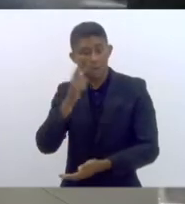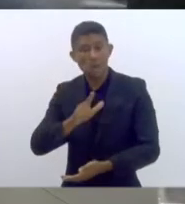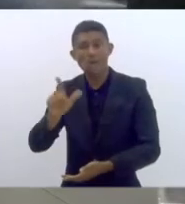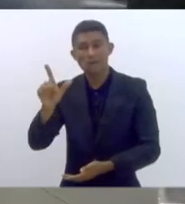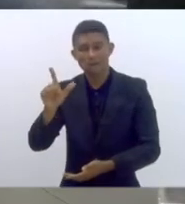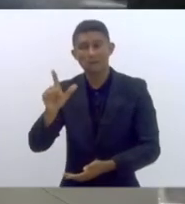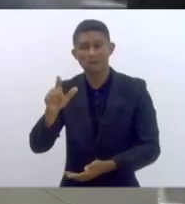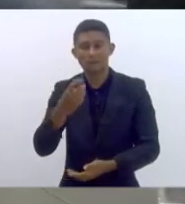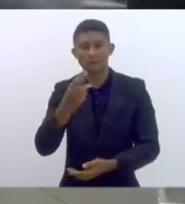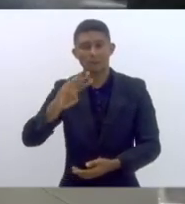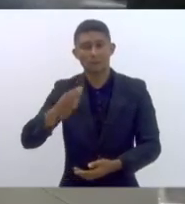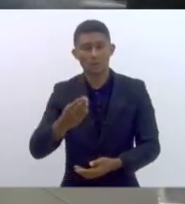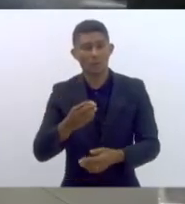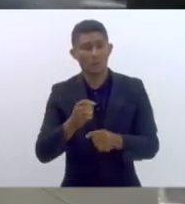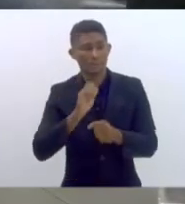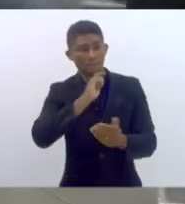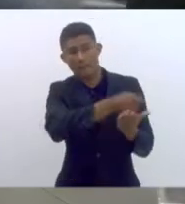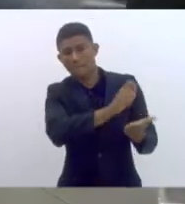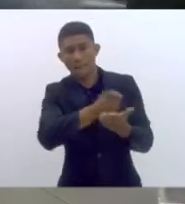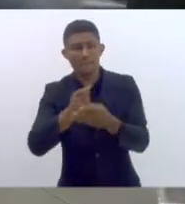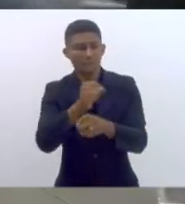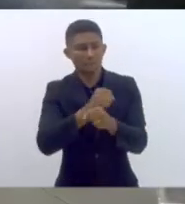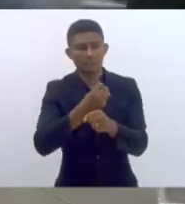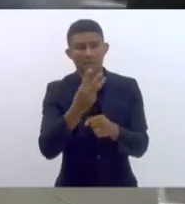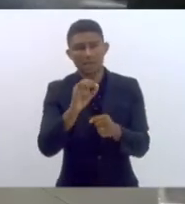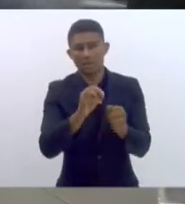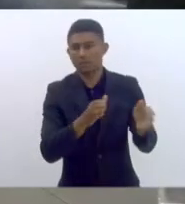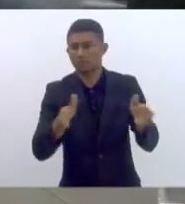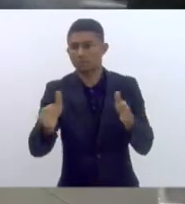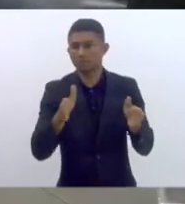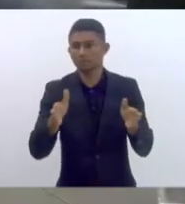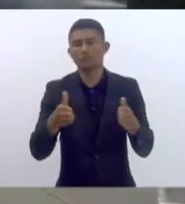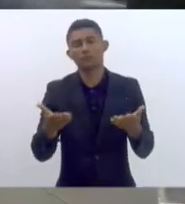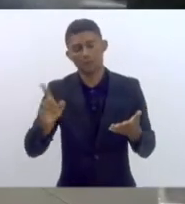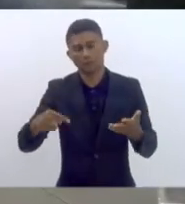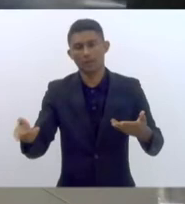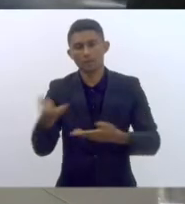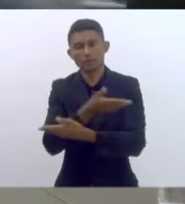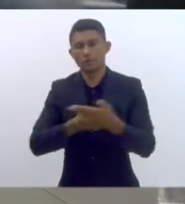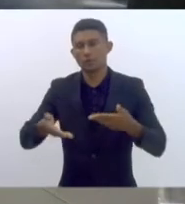em 30 anos. Então, essa é a troca do artigo 4A.